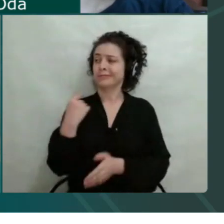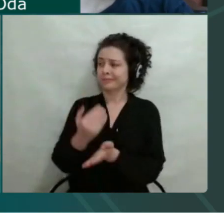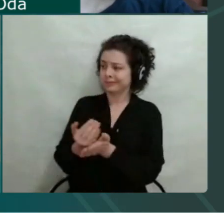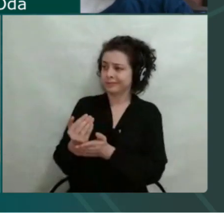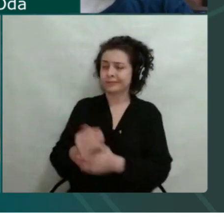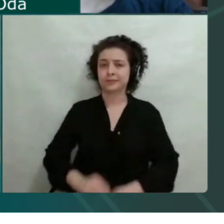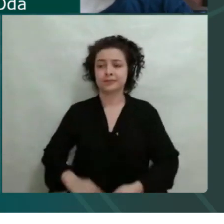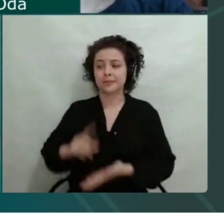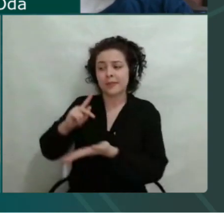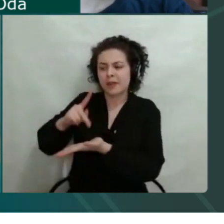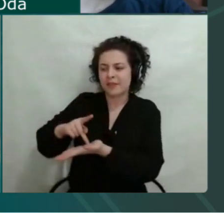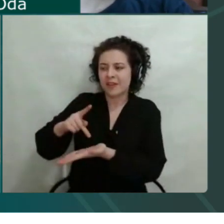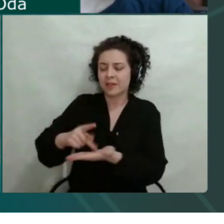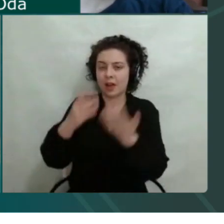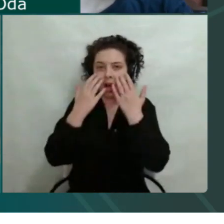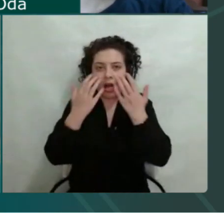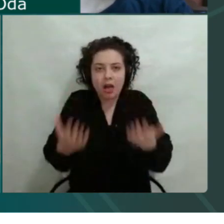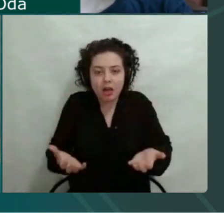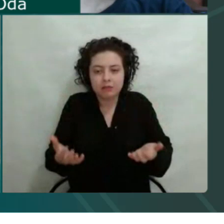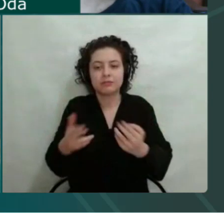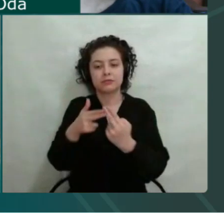foram reveladas do SUS